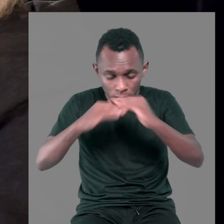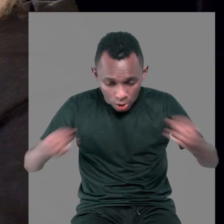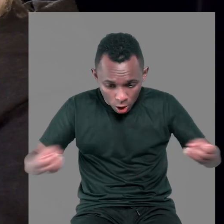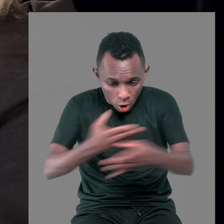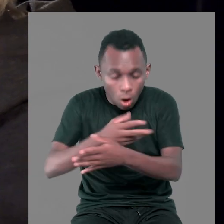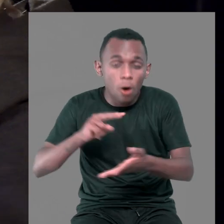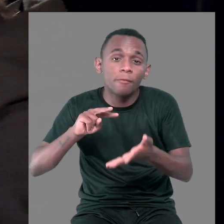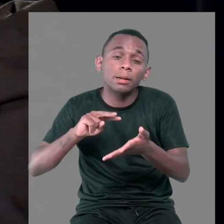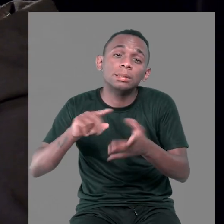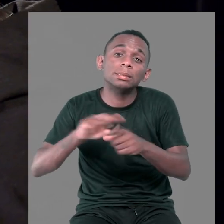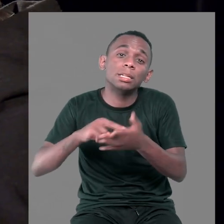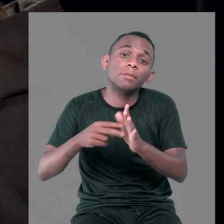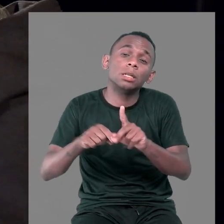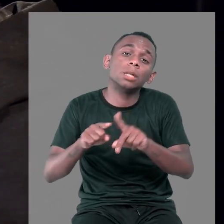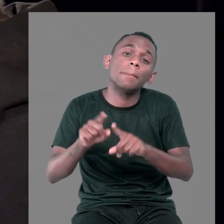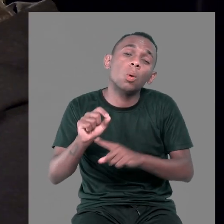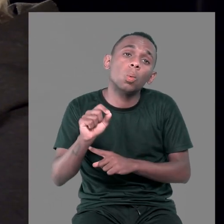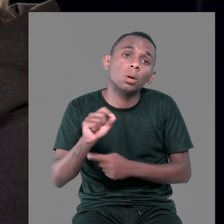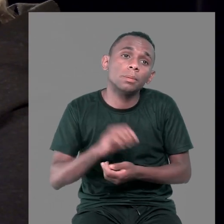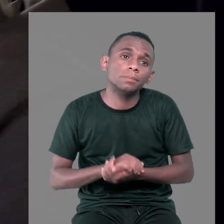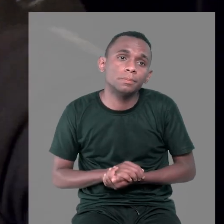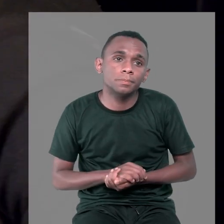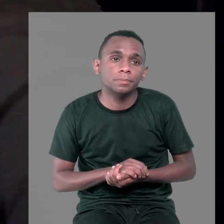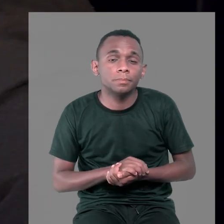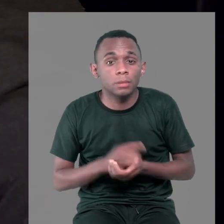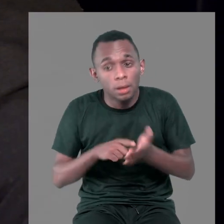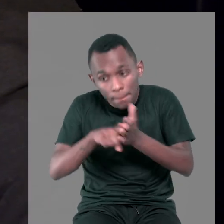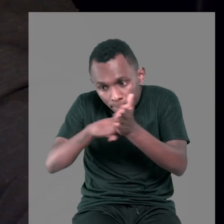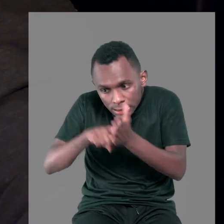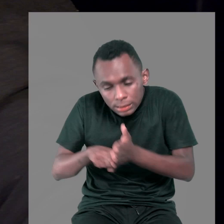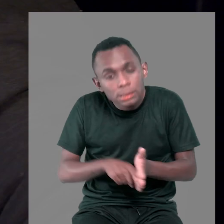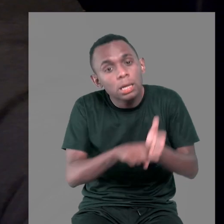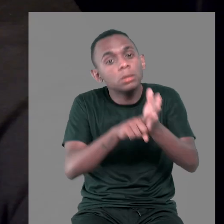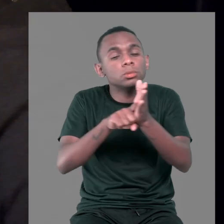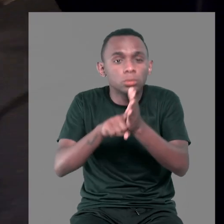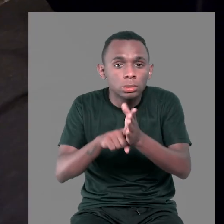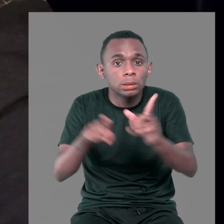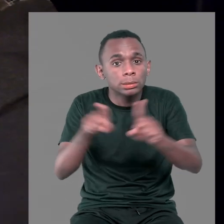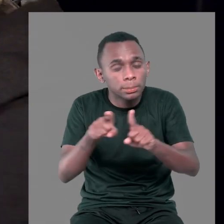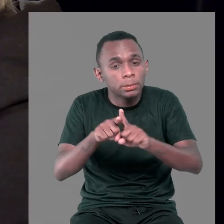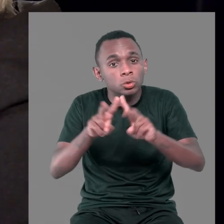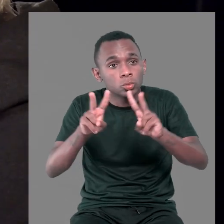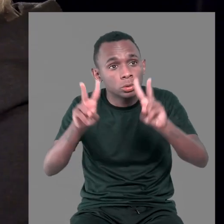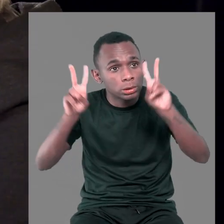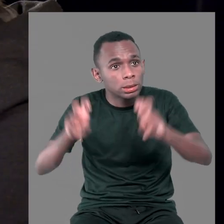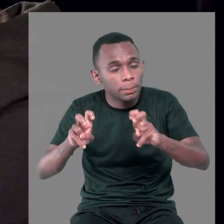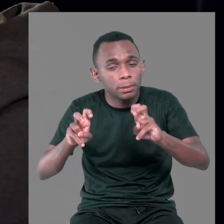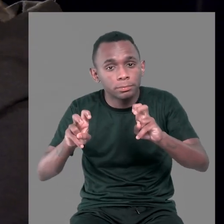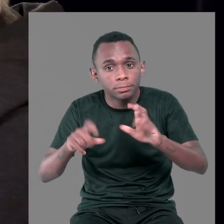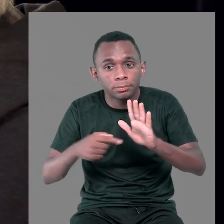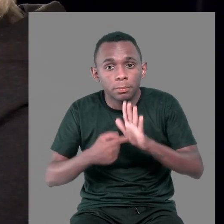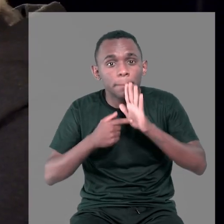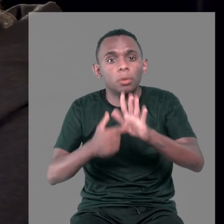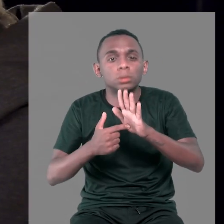sociedade democrática, portanto, ela é também caracterizada, não apenas pela forma política, mas ela é caracterizada também por uma